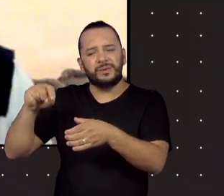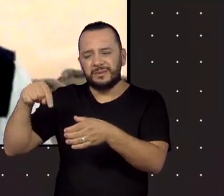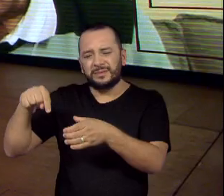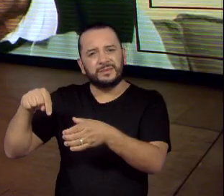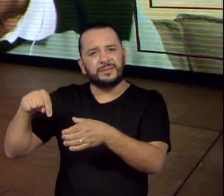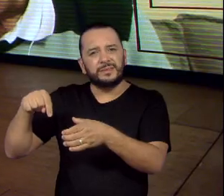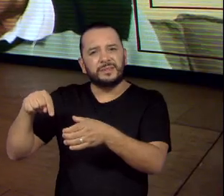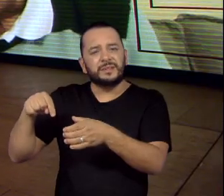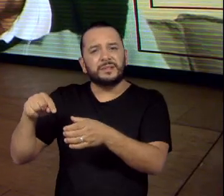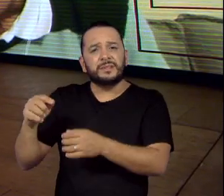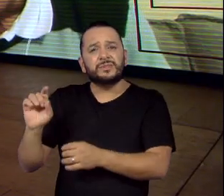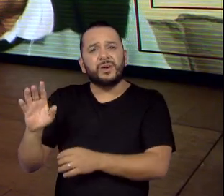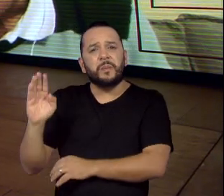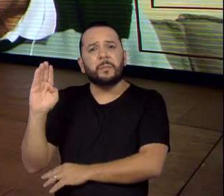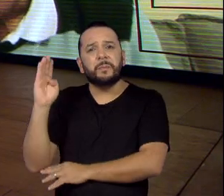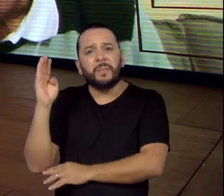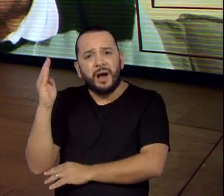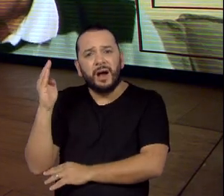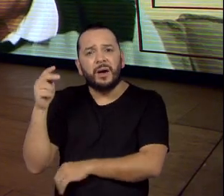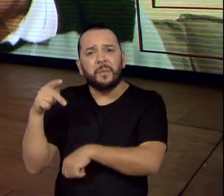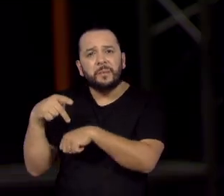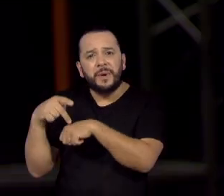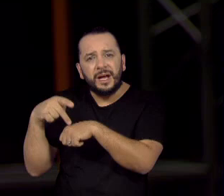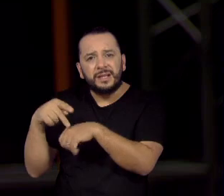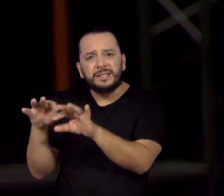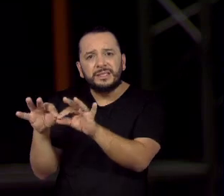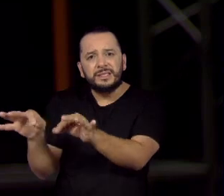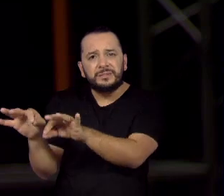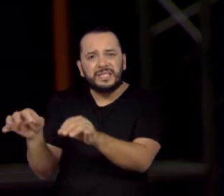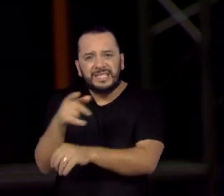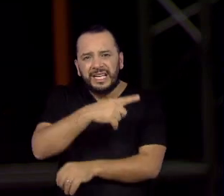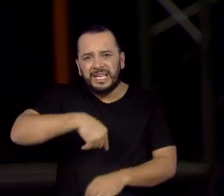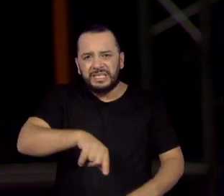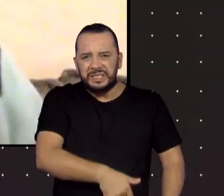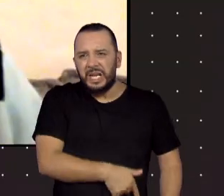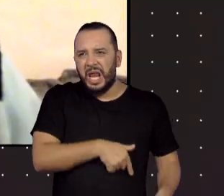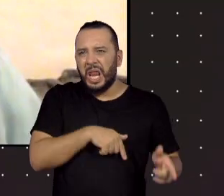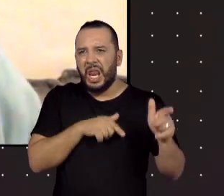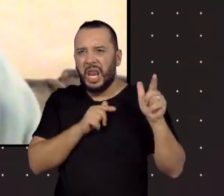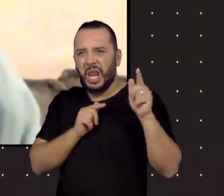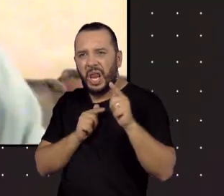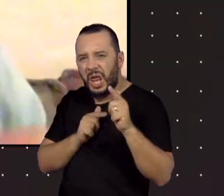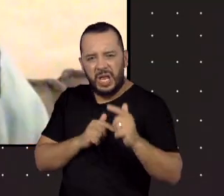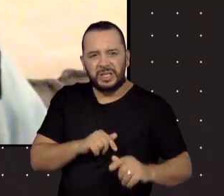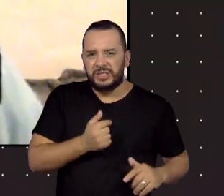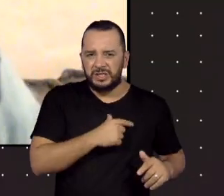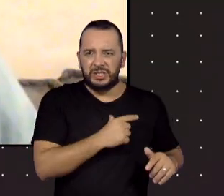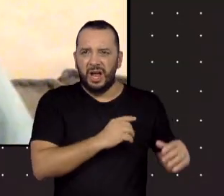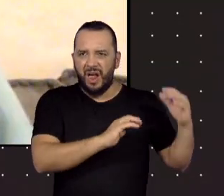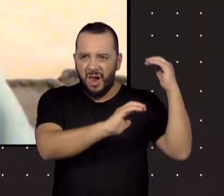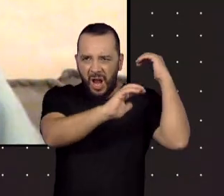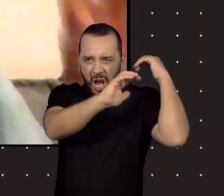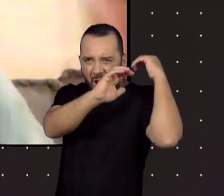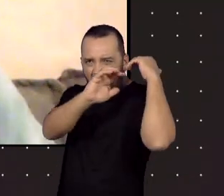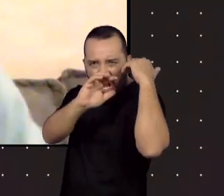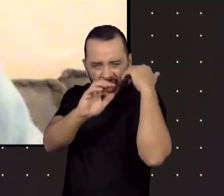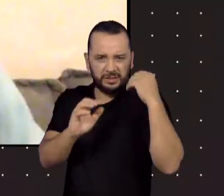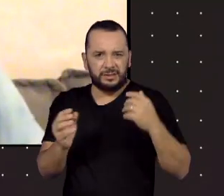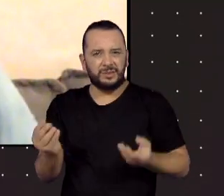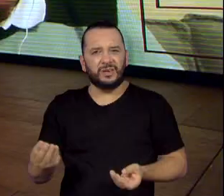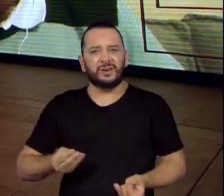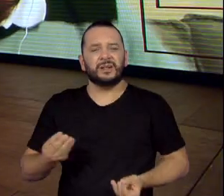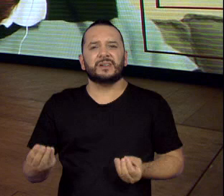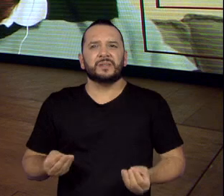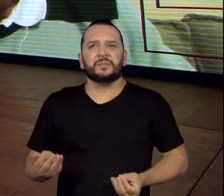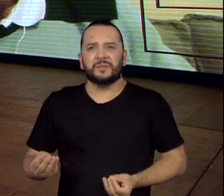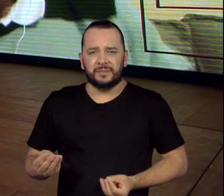armados parcamente, pobremente, coisa. E a vida está correndo normal. E aí